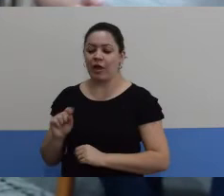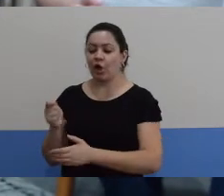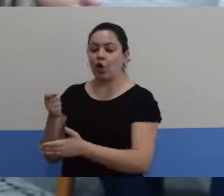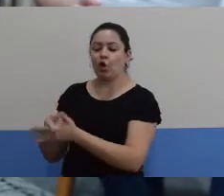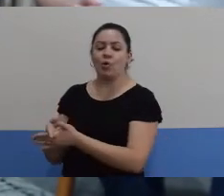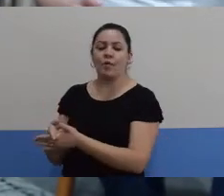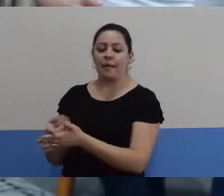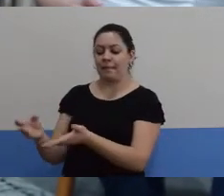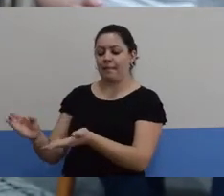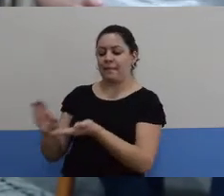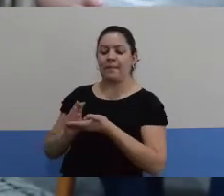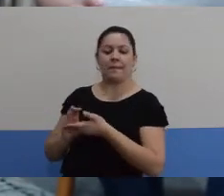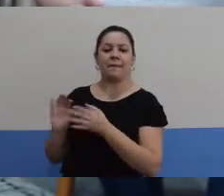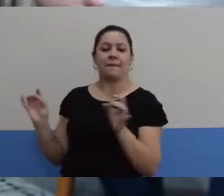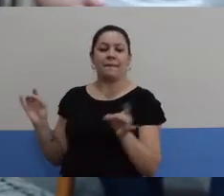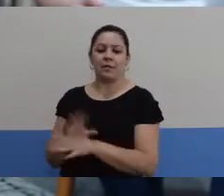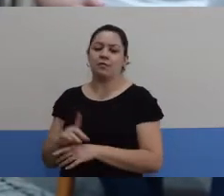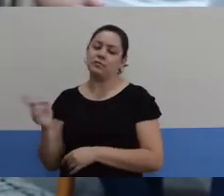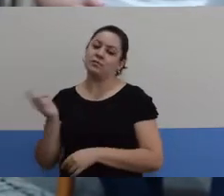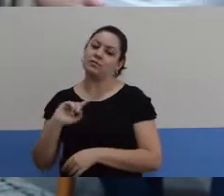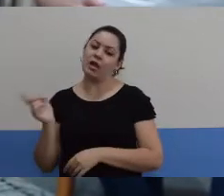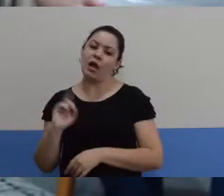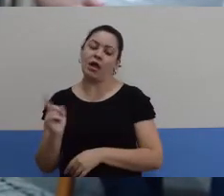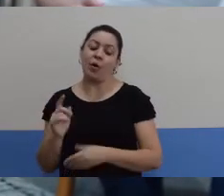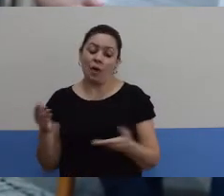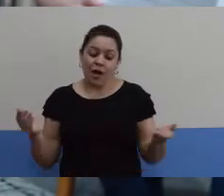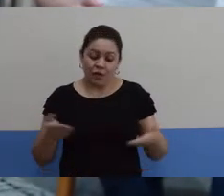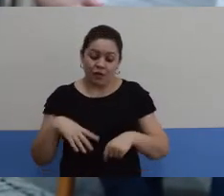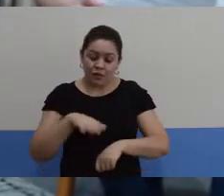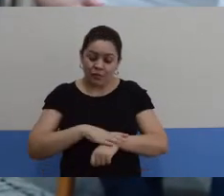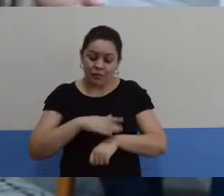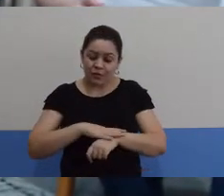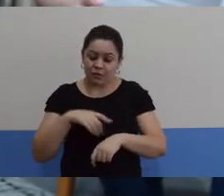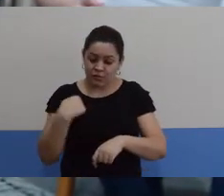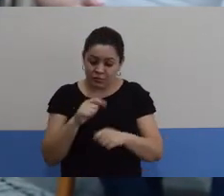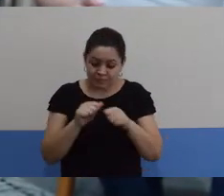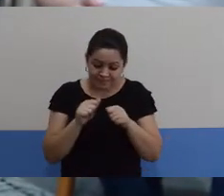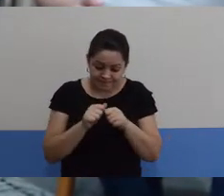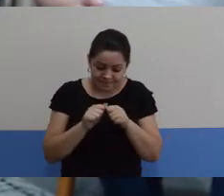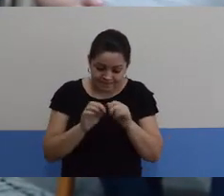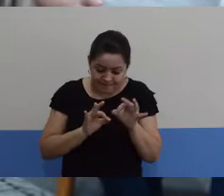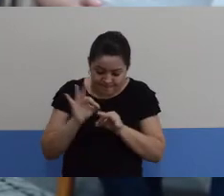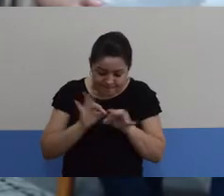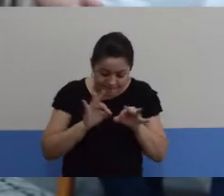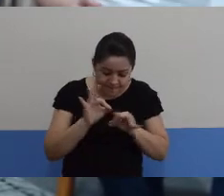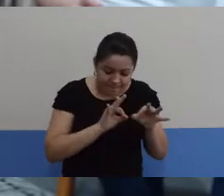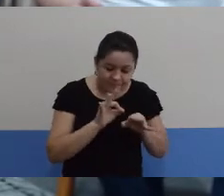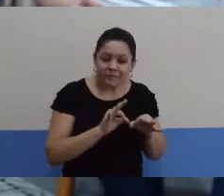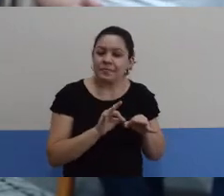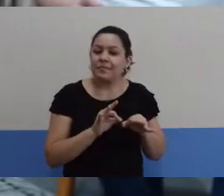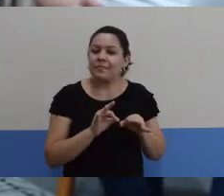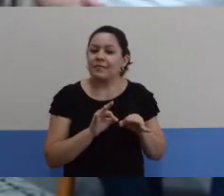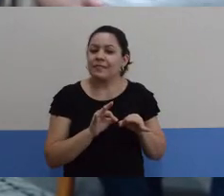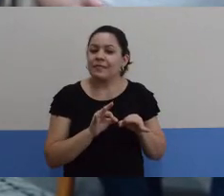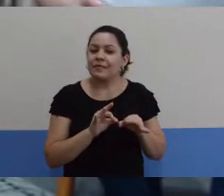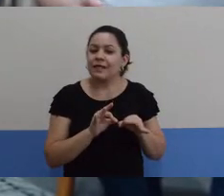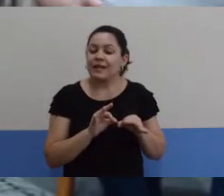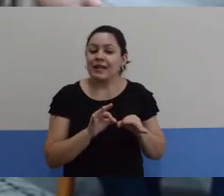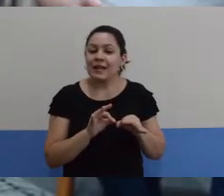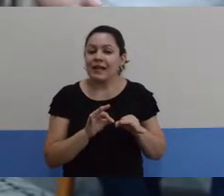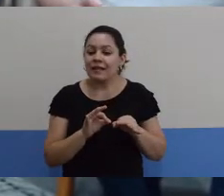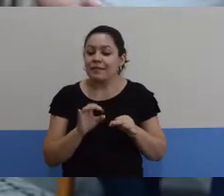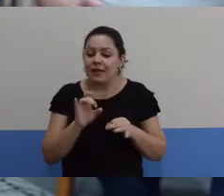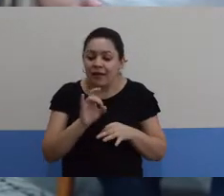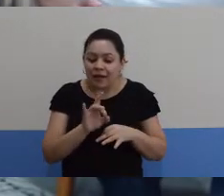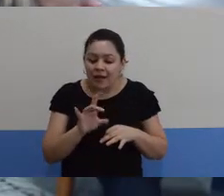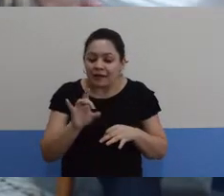de comidas artesanais, aquilo que é gourmet, aquilo que faz, que realmente não é em massa, mas é